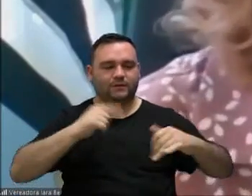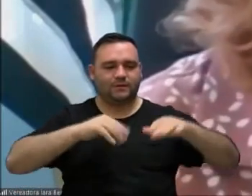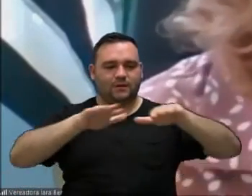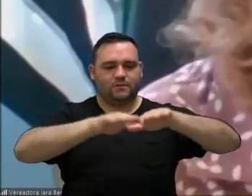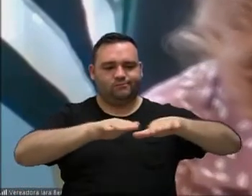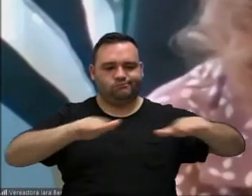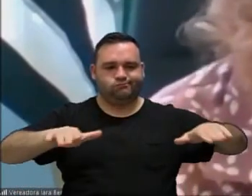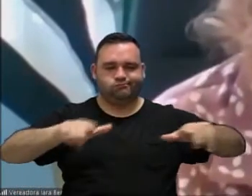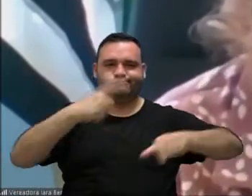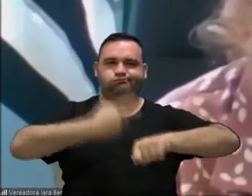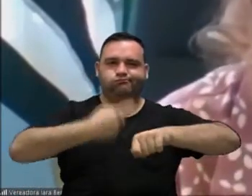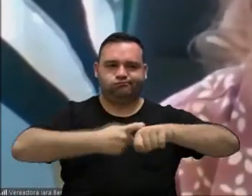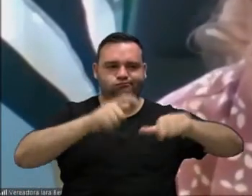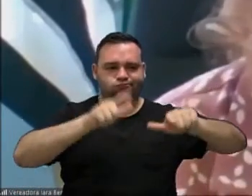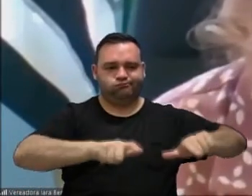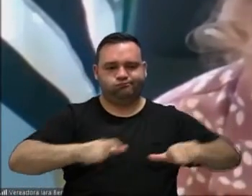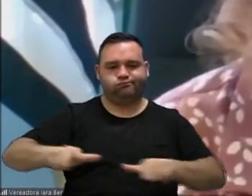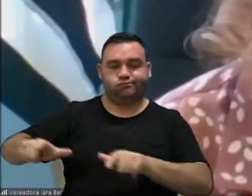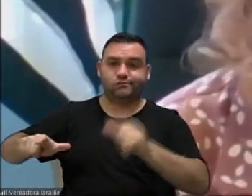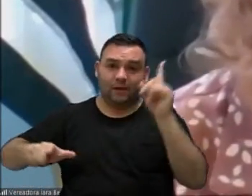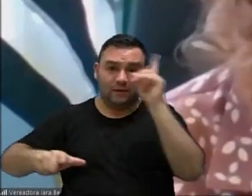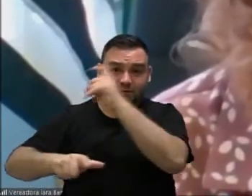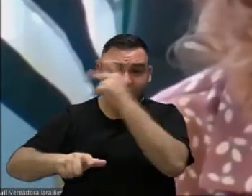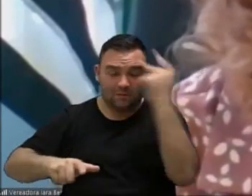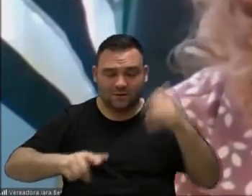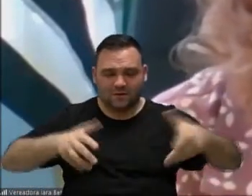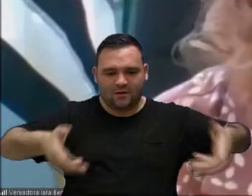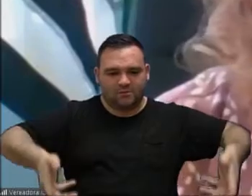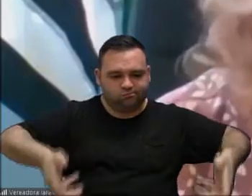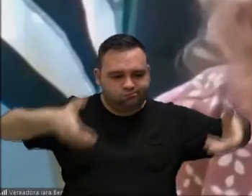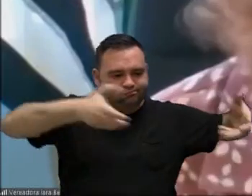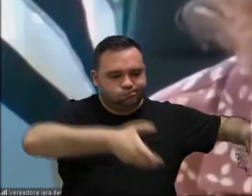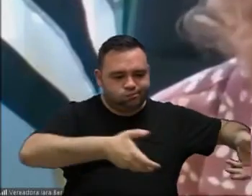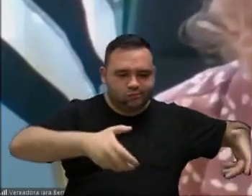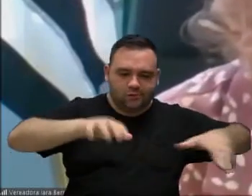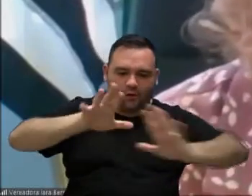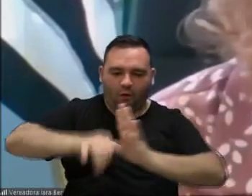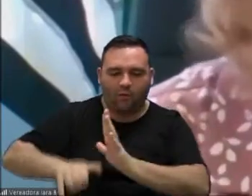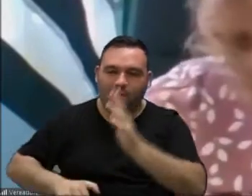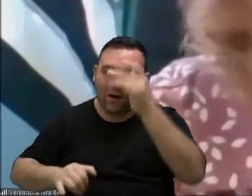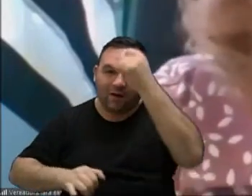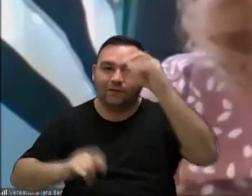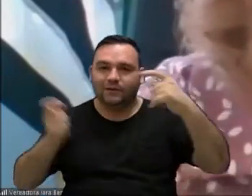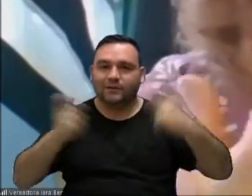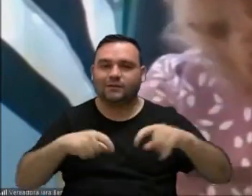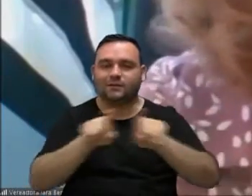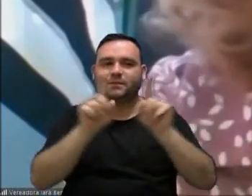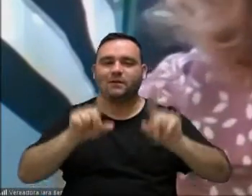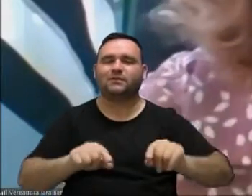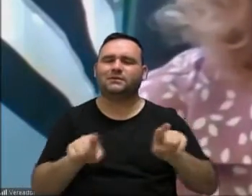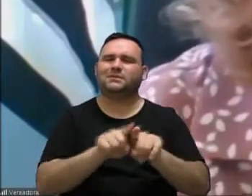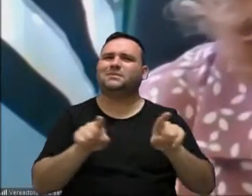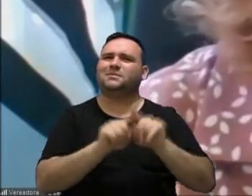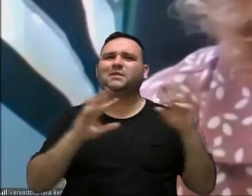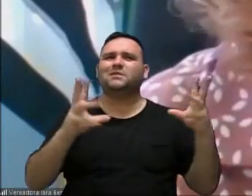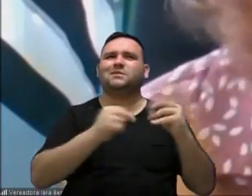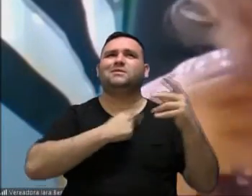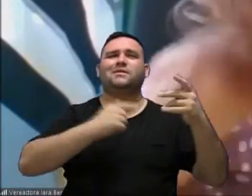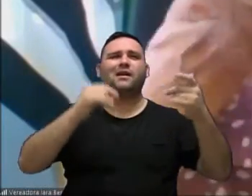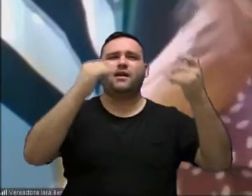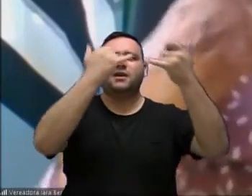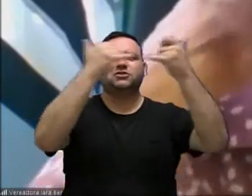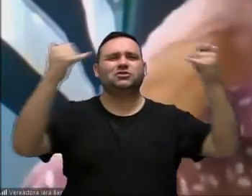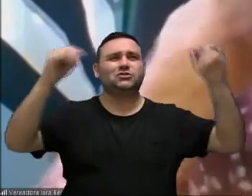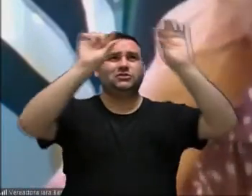que seria muito mais difícil muito mais difícil o roubo a medida que você faz tudo de ação aérea